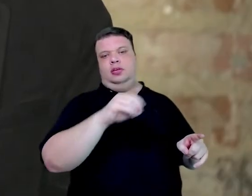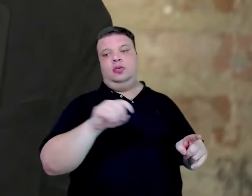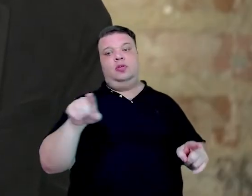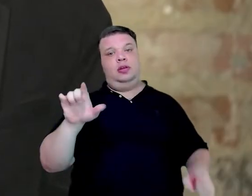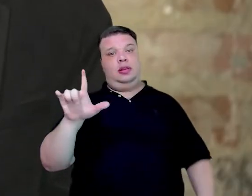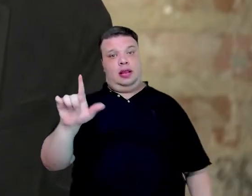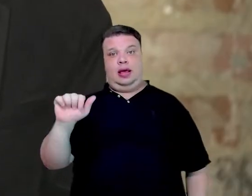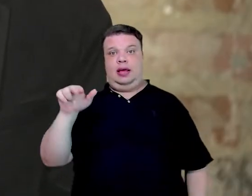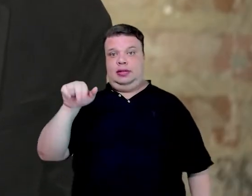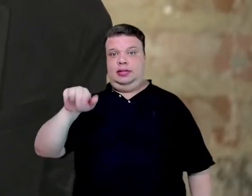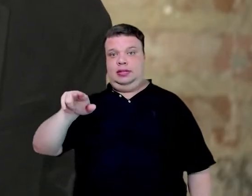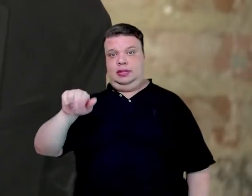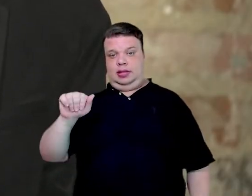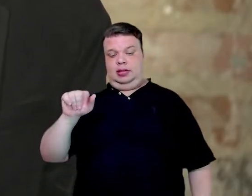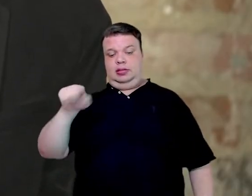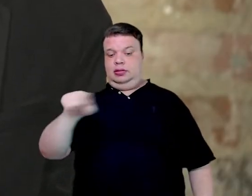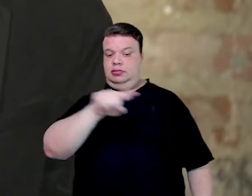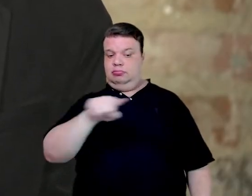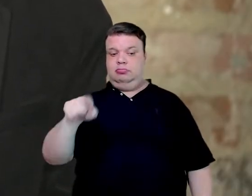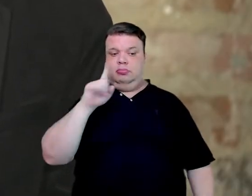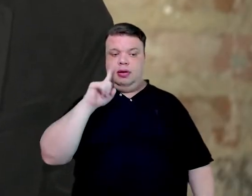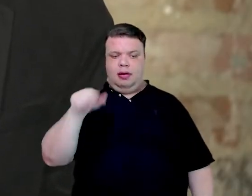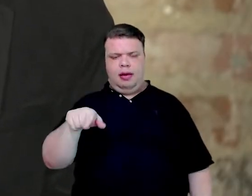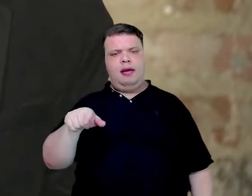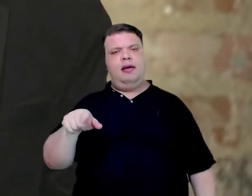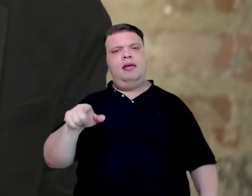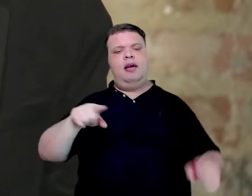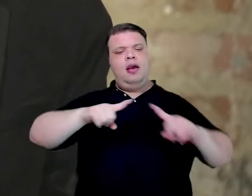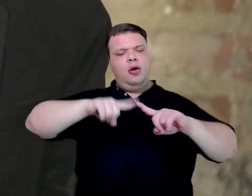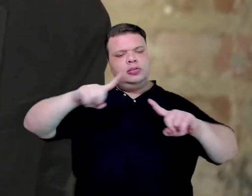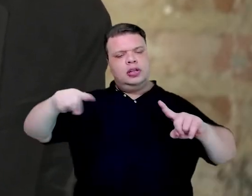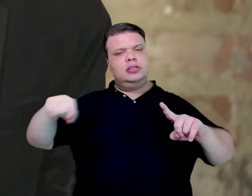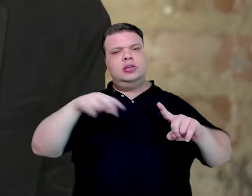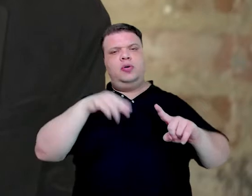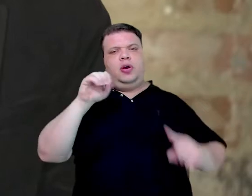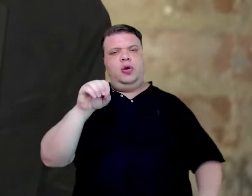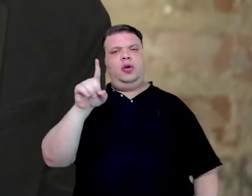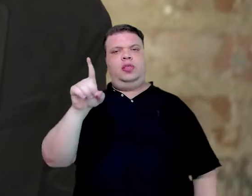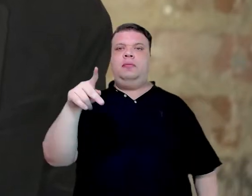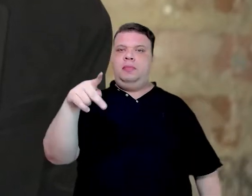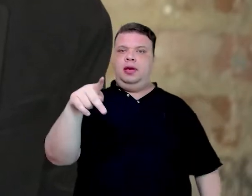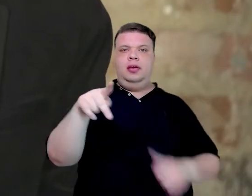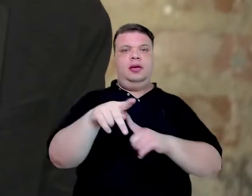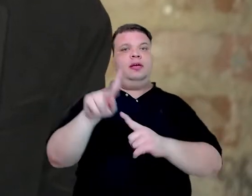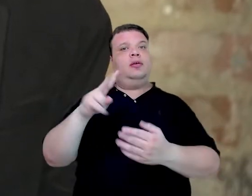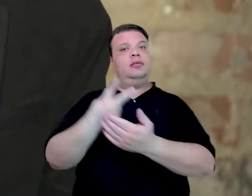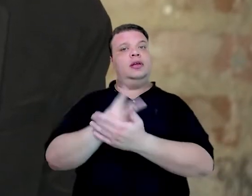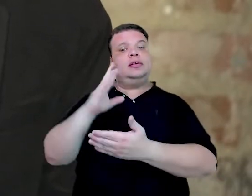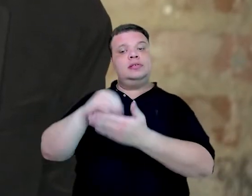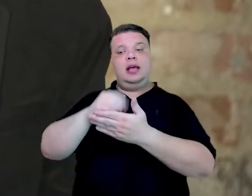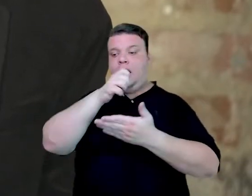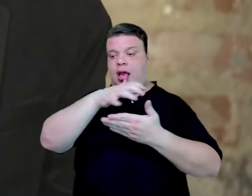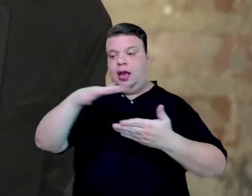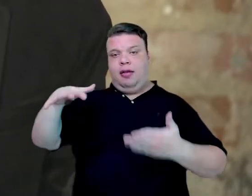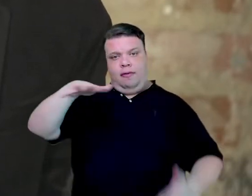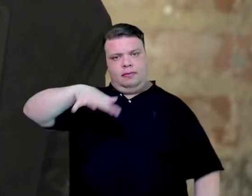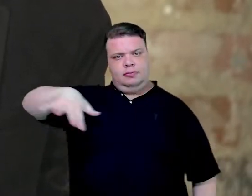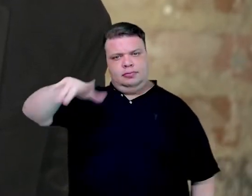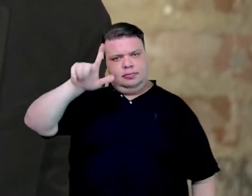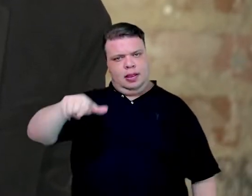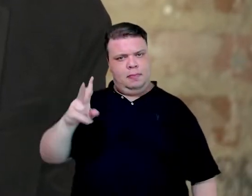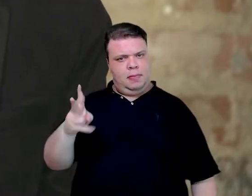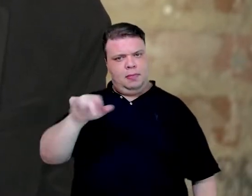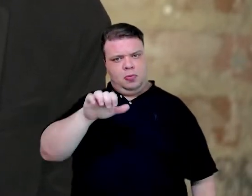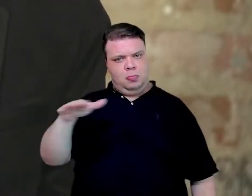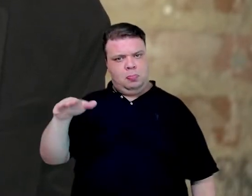importante ressaltar que os fenômenos El Niño e o seu oposto Laninha são diretamente ligados à oscilação decadal do